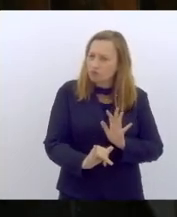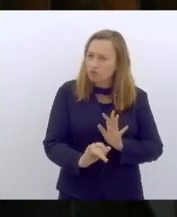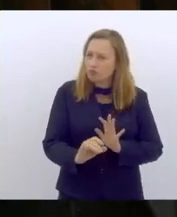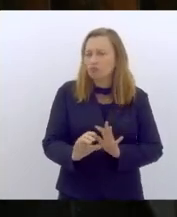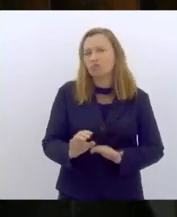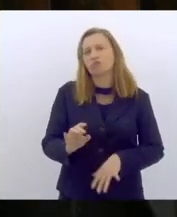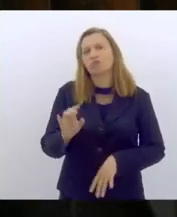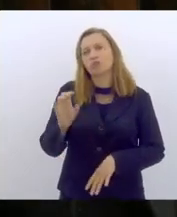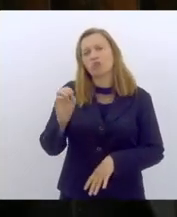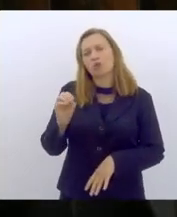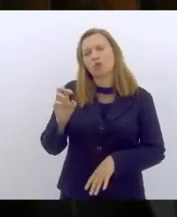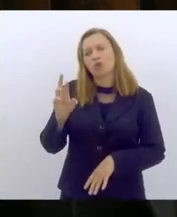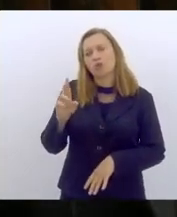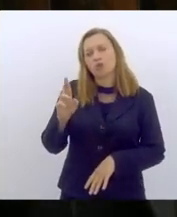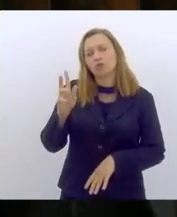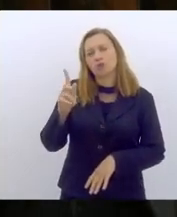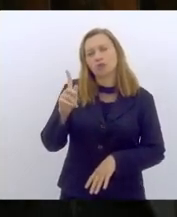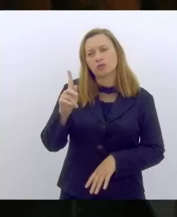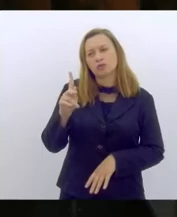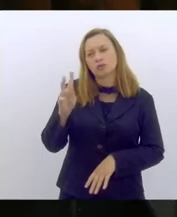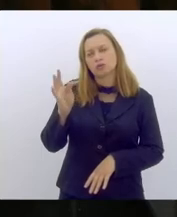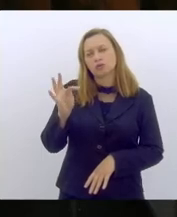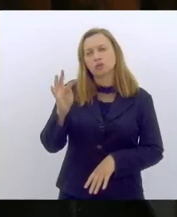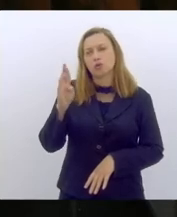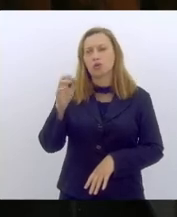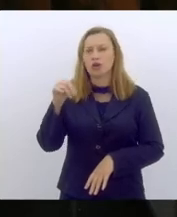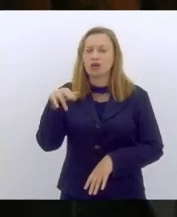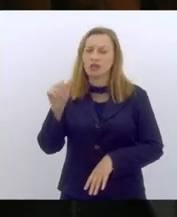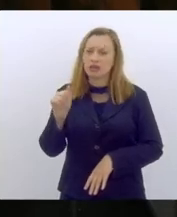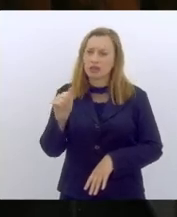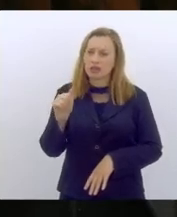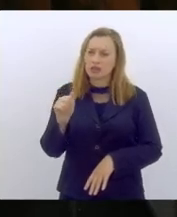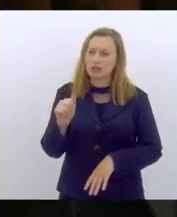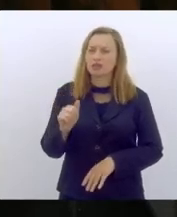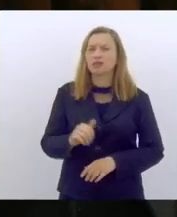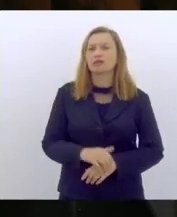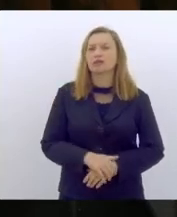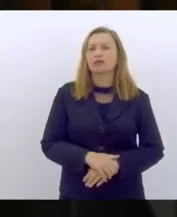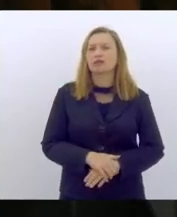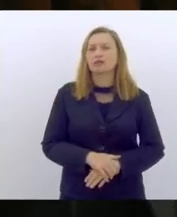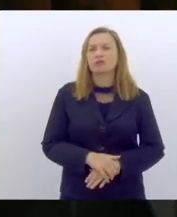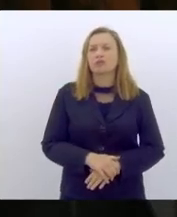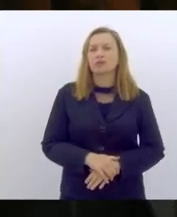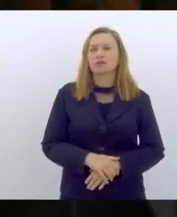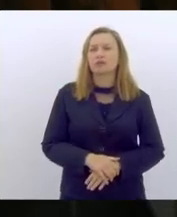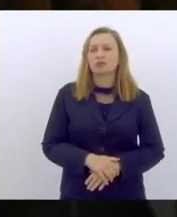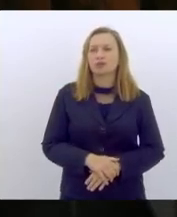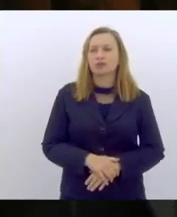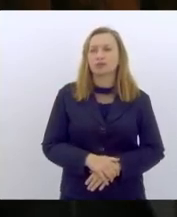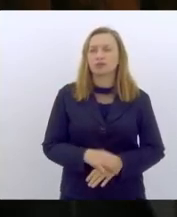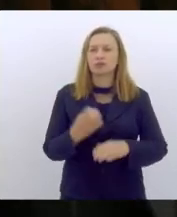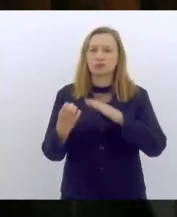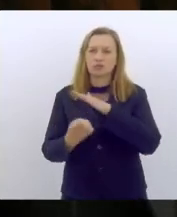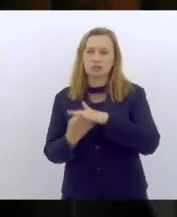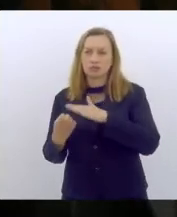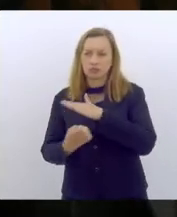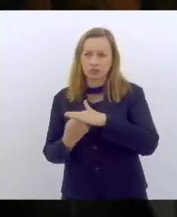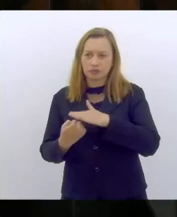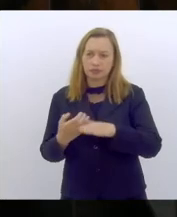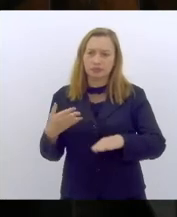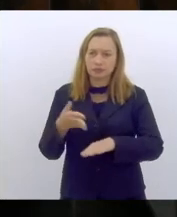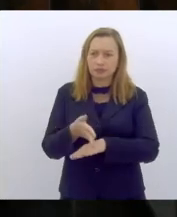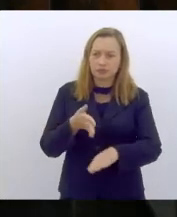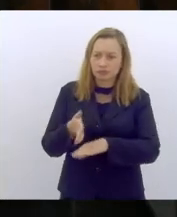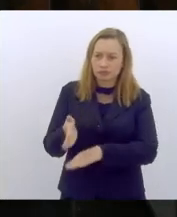autorga mínima o que que é um autorga mínima o mínimo minimoram que as concessionárias que fosse a central